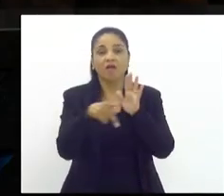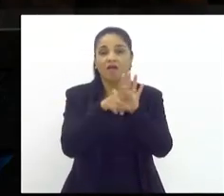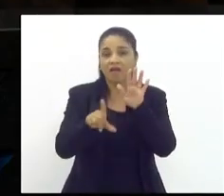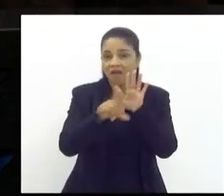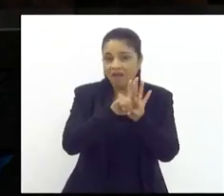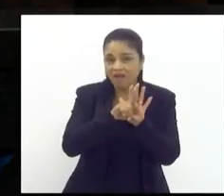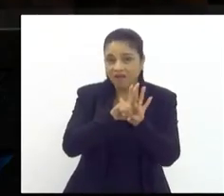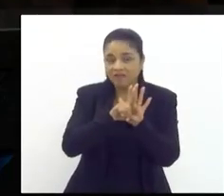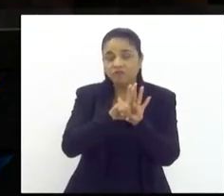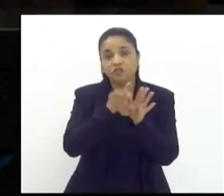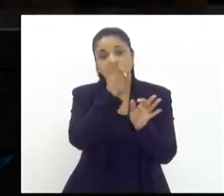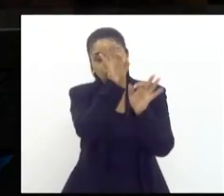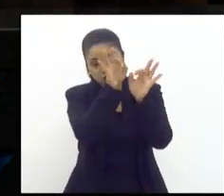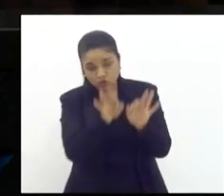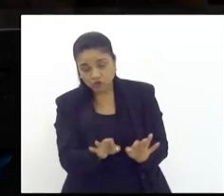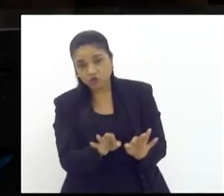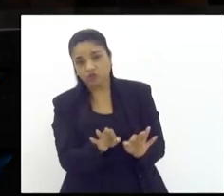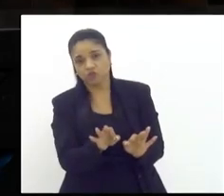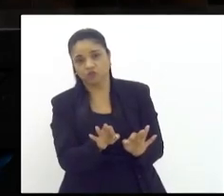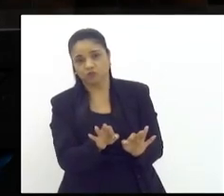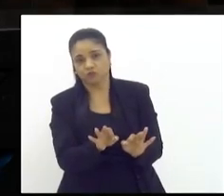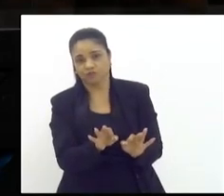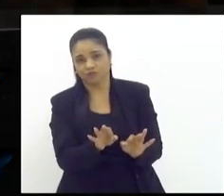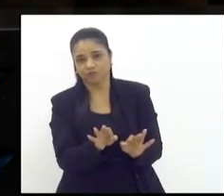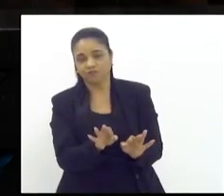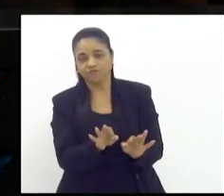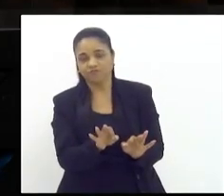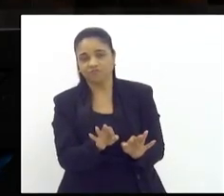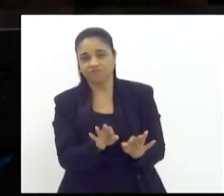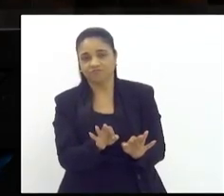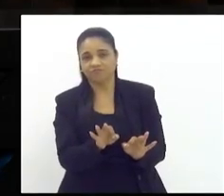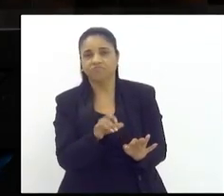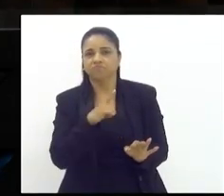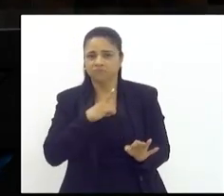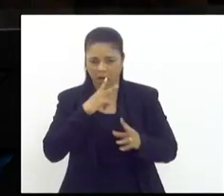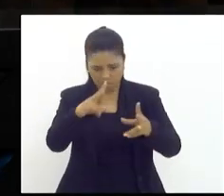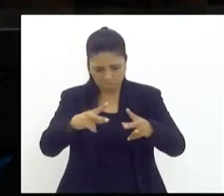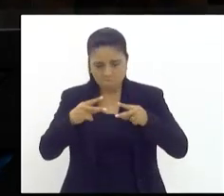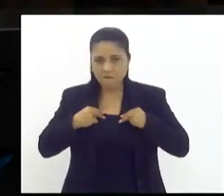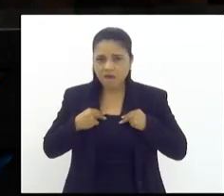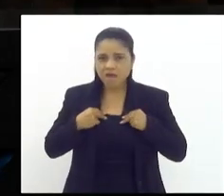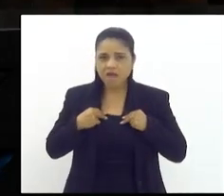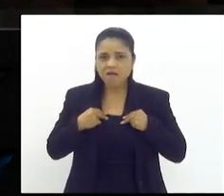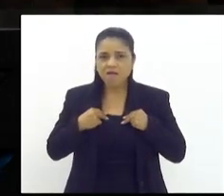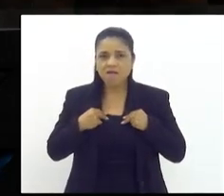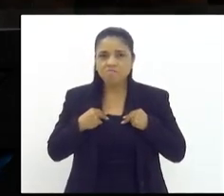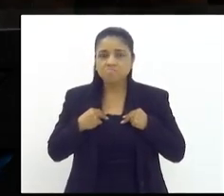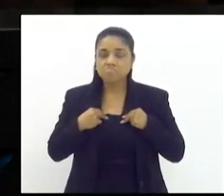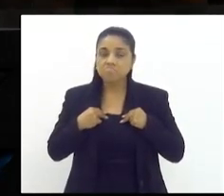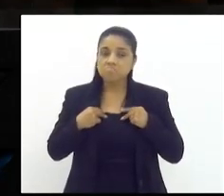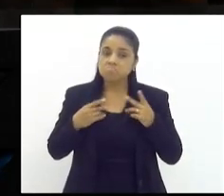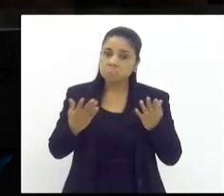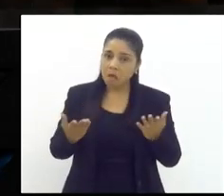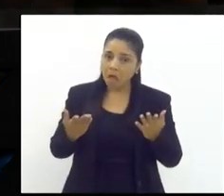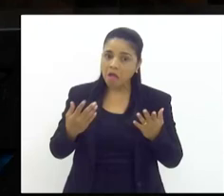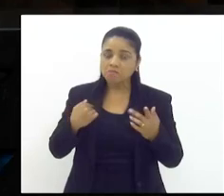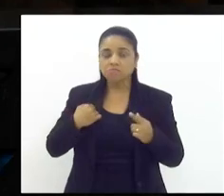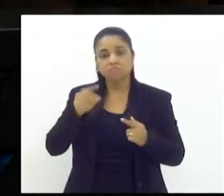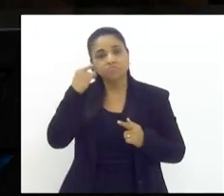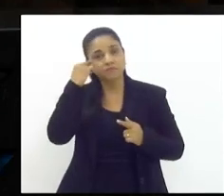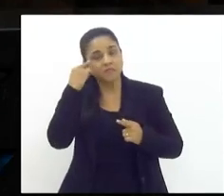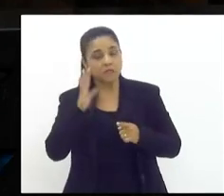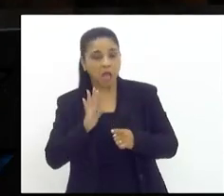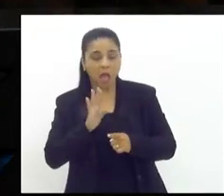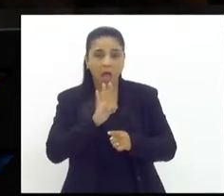é justo o projeto para já tem mérito mas achei que podia colaborar com